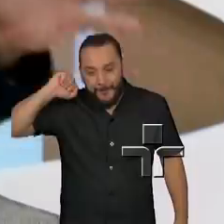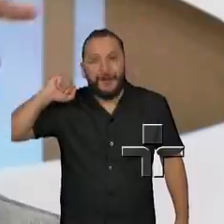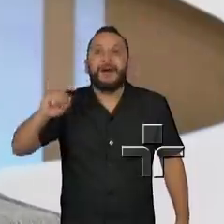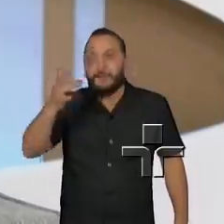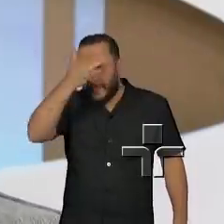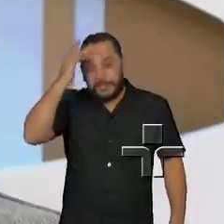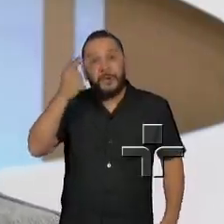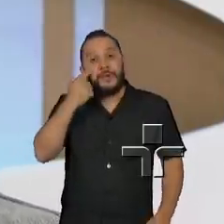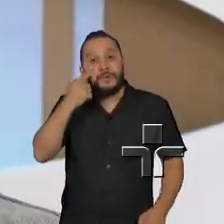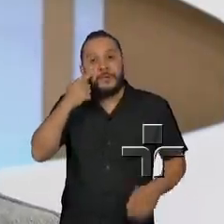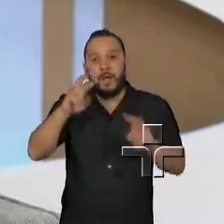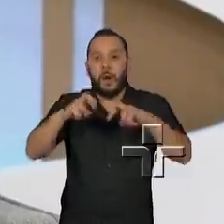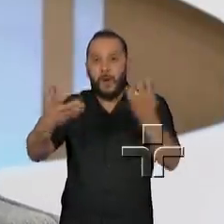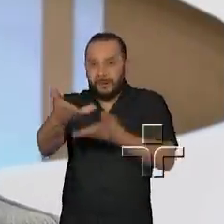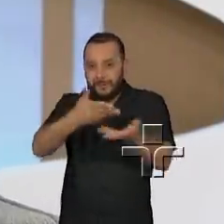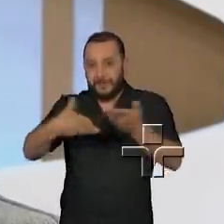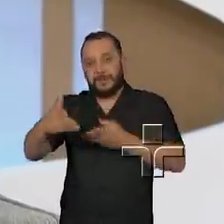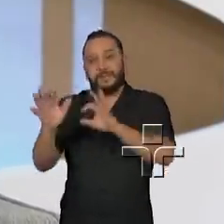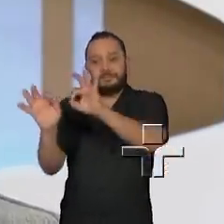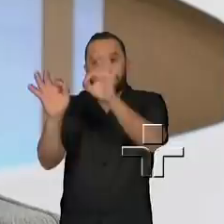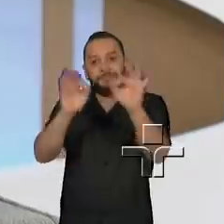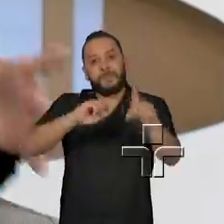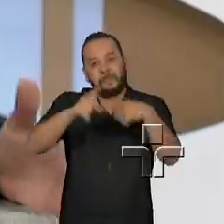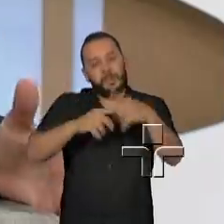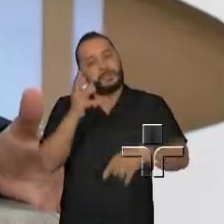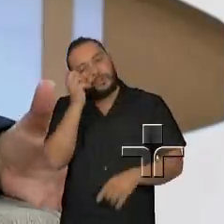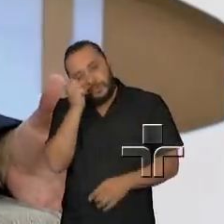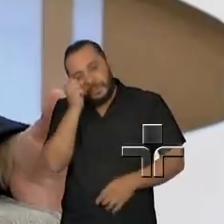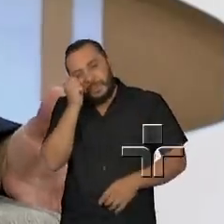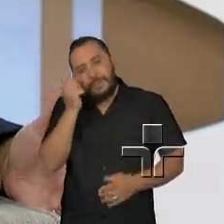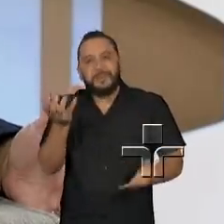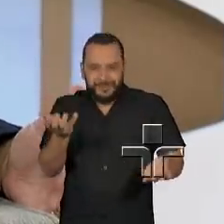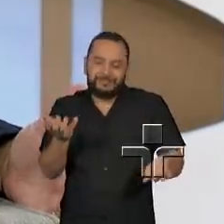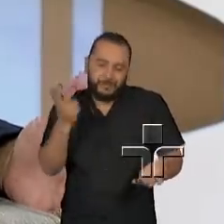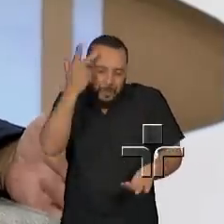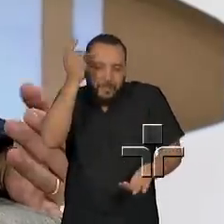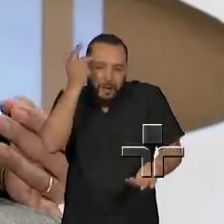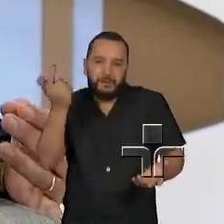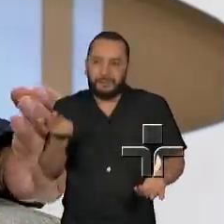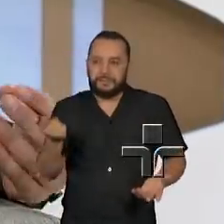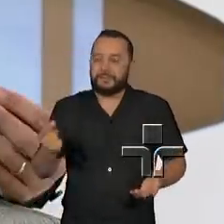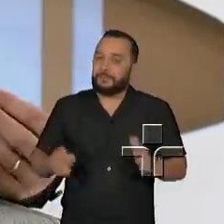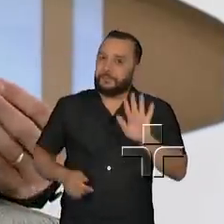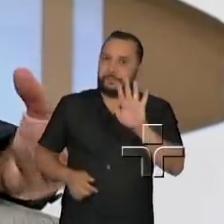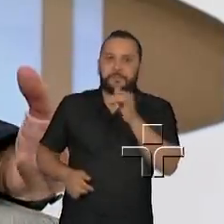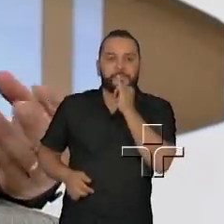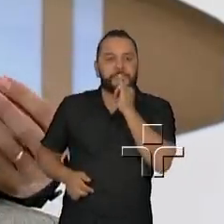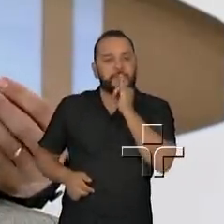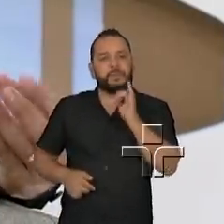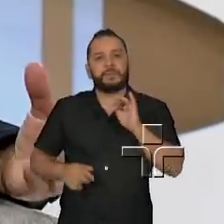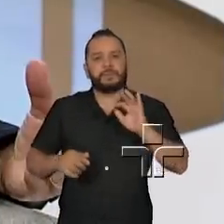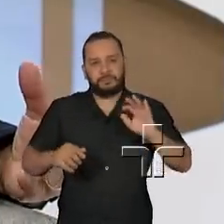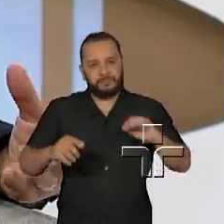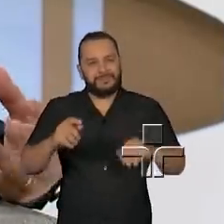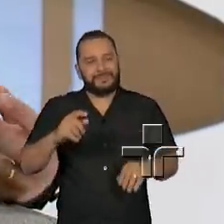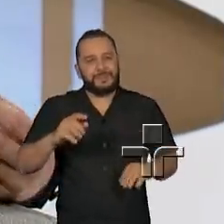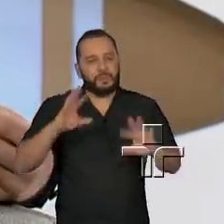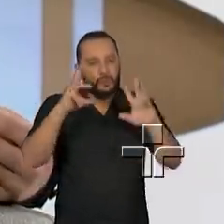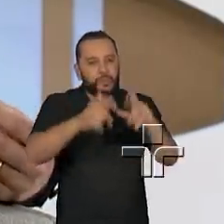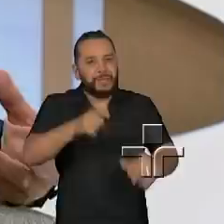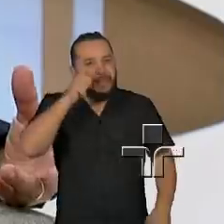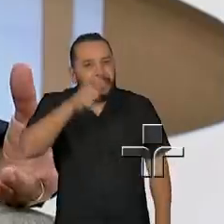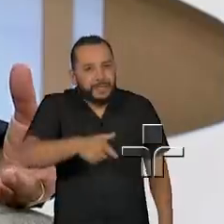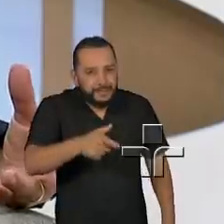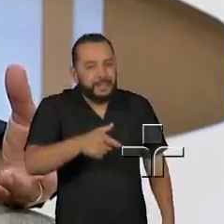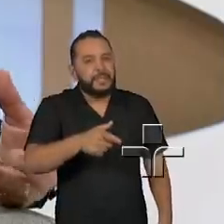Roda Viva, depois ela deve ir dormir, né? Não deve ficar acordada até as 4 da manhã. Mas a gente tem que entender que tudo aquilo que é interessante, que nos estimula, está